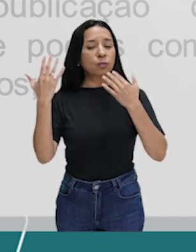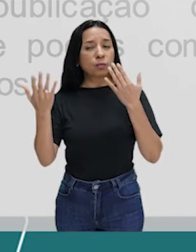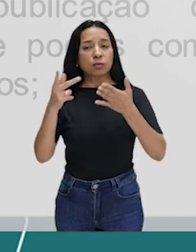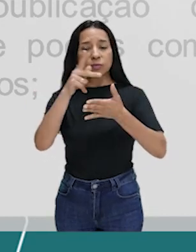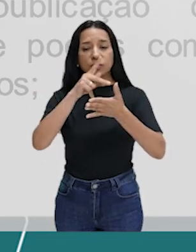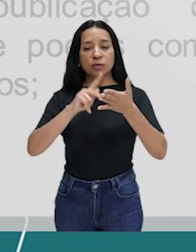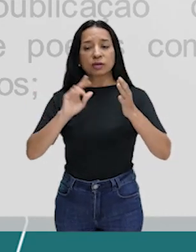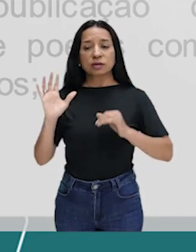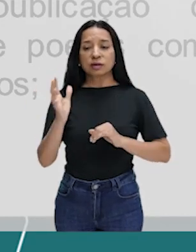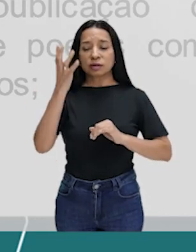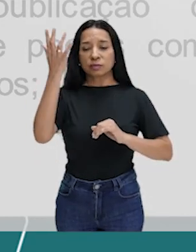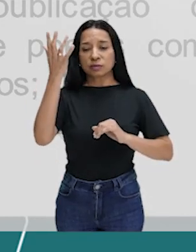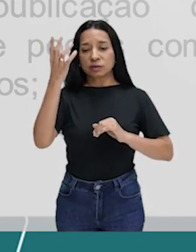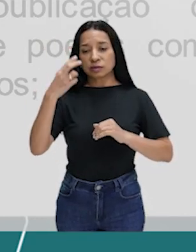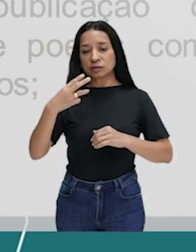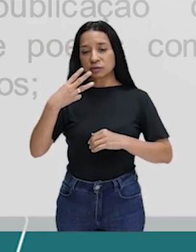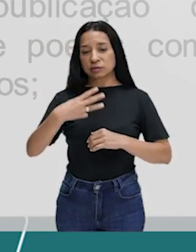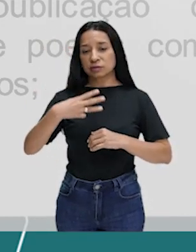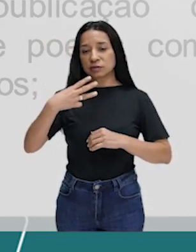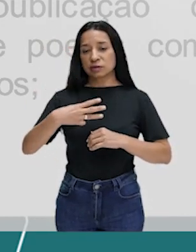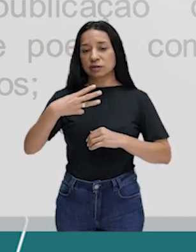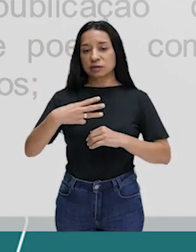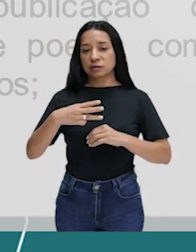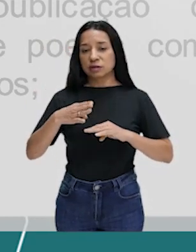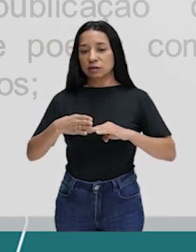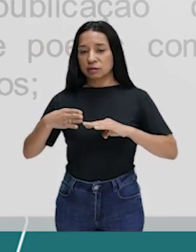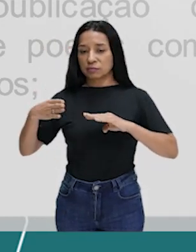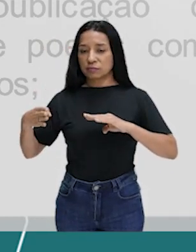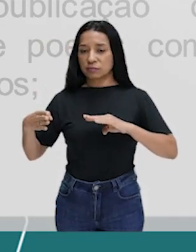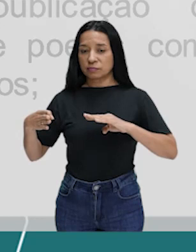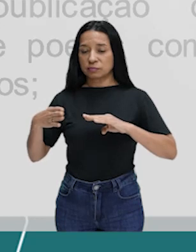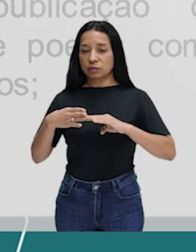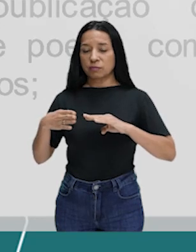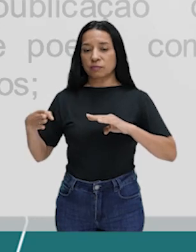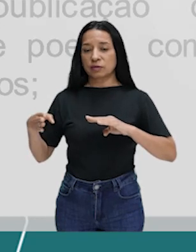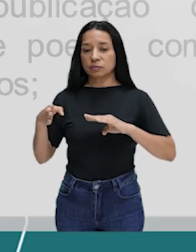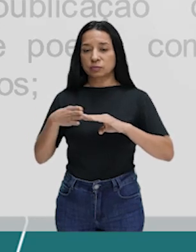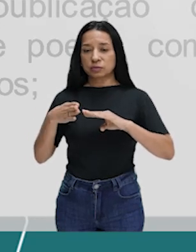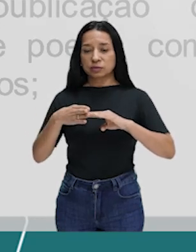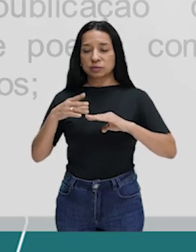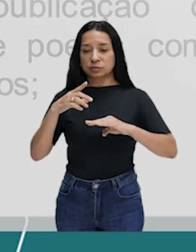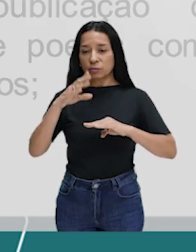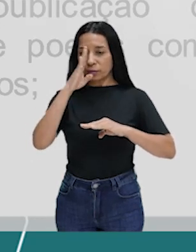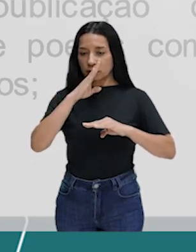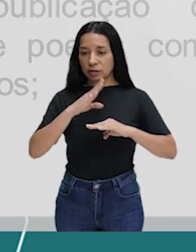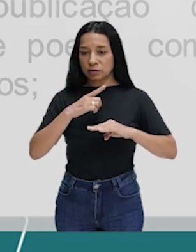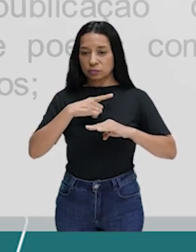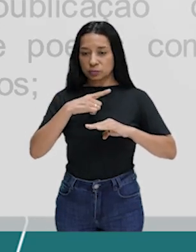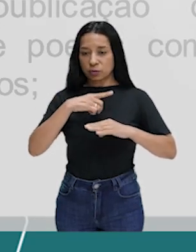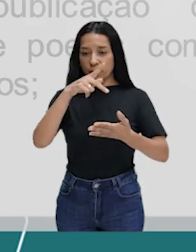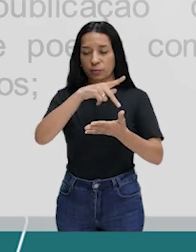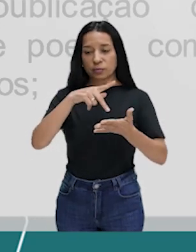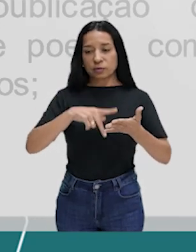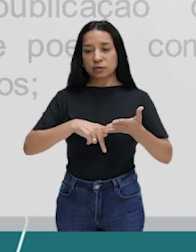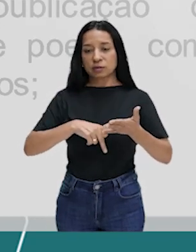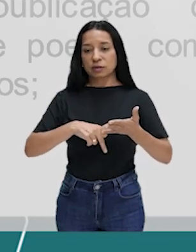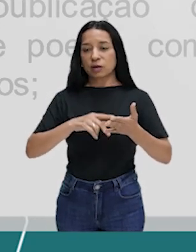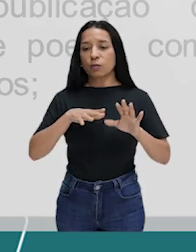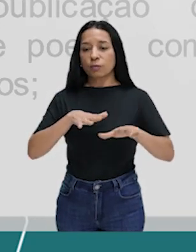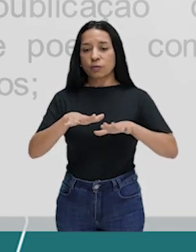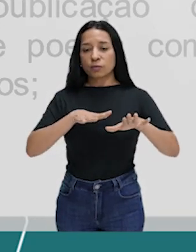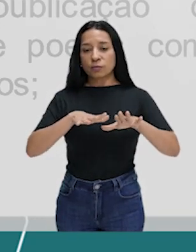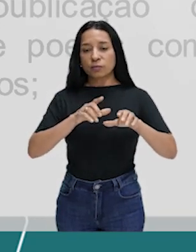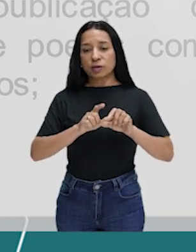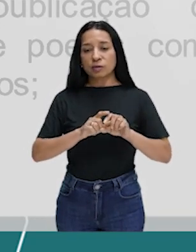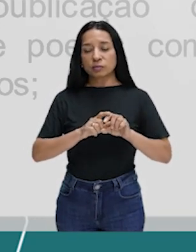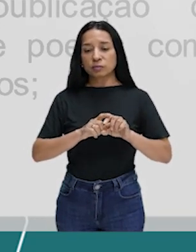poesia acontece? Na terceira fase do modernismo, nós temos aí a poesia. O pós-modernismo foi um movimento de grande expressão